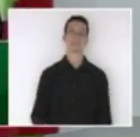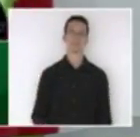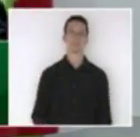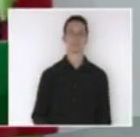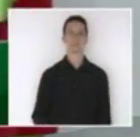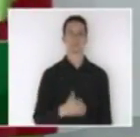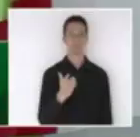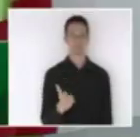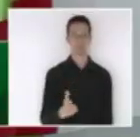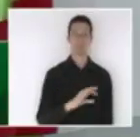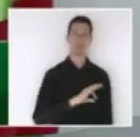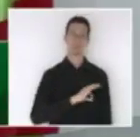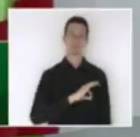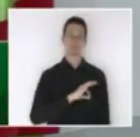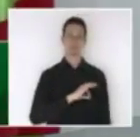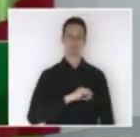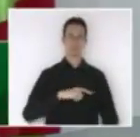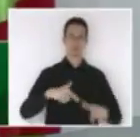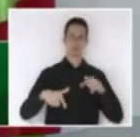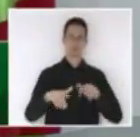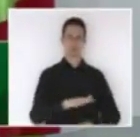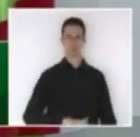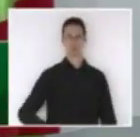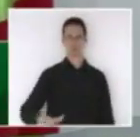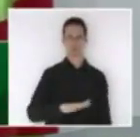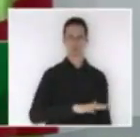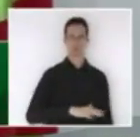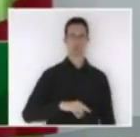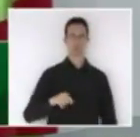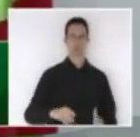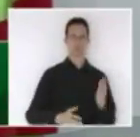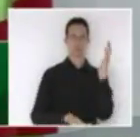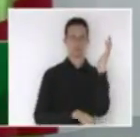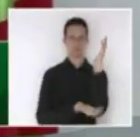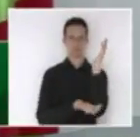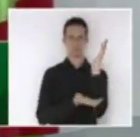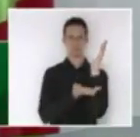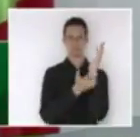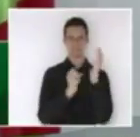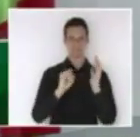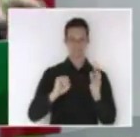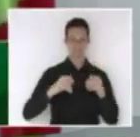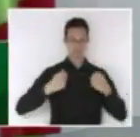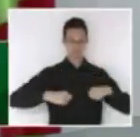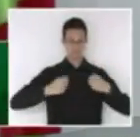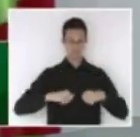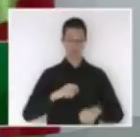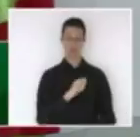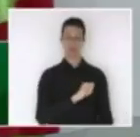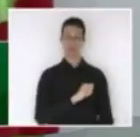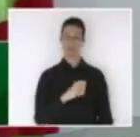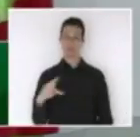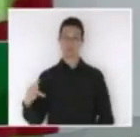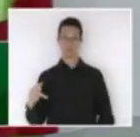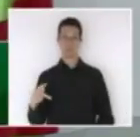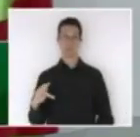está na atividade burocrática, por qualquer motivo tiver que se aposentar, vai se aposentar no final de carreira.